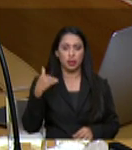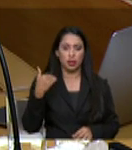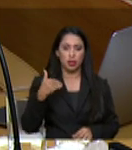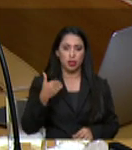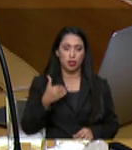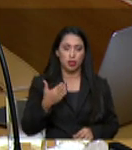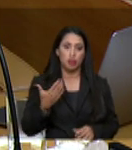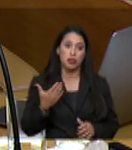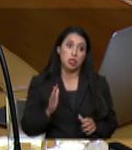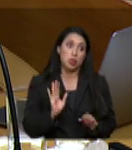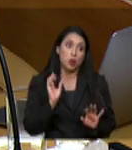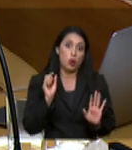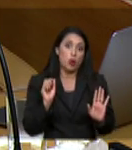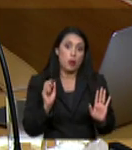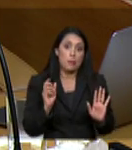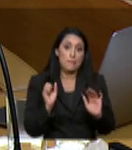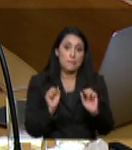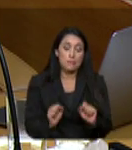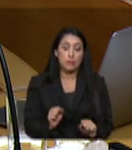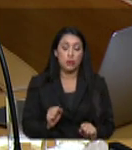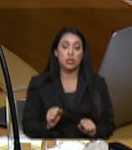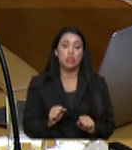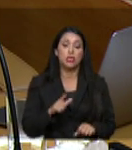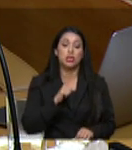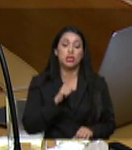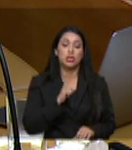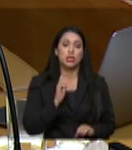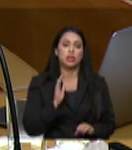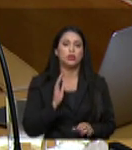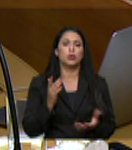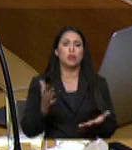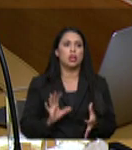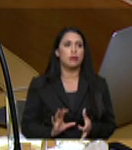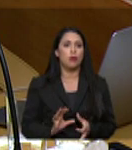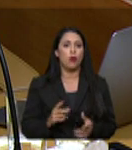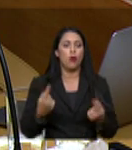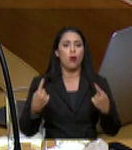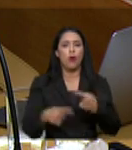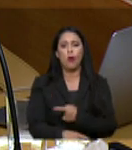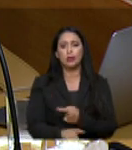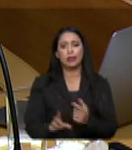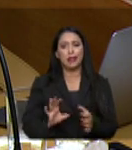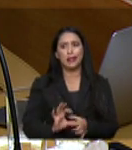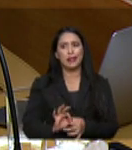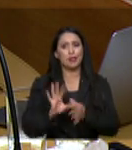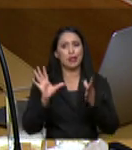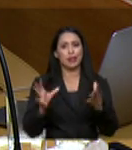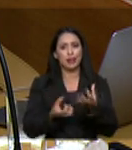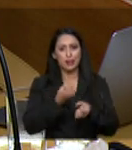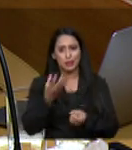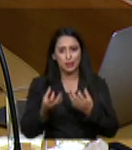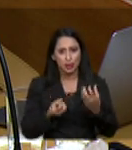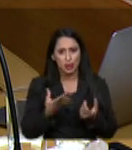isso possa ter sido exercício legítimo de liberdade de expressão deveria separar os